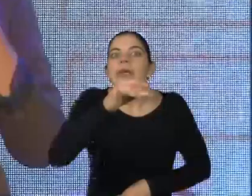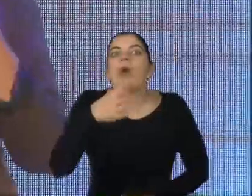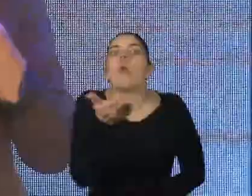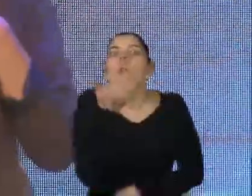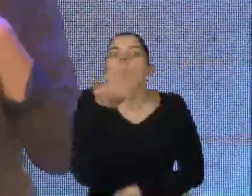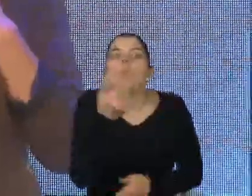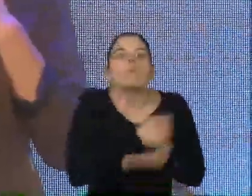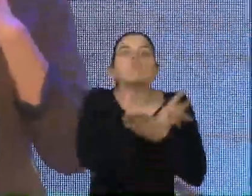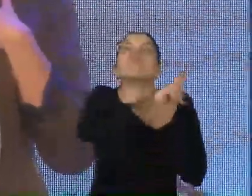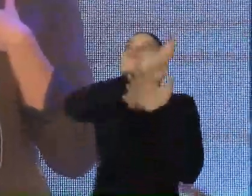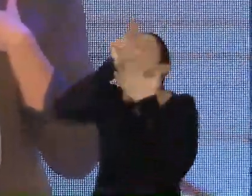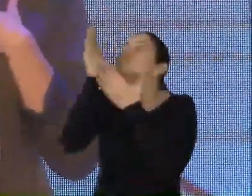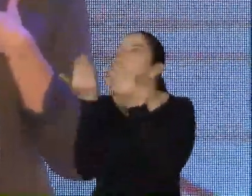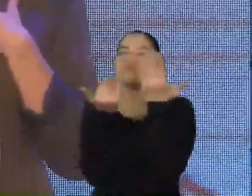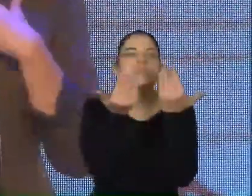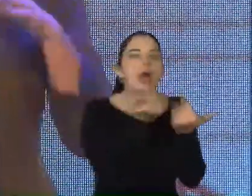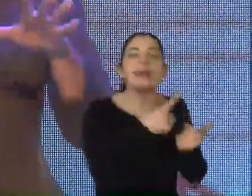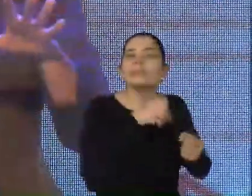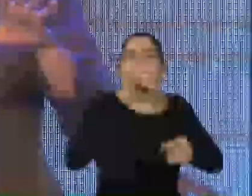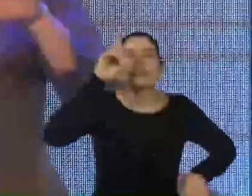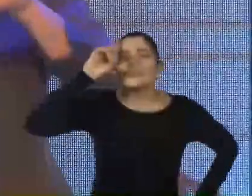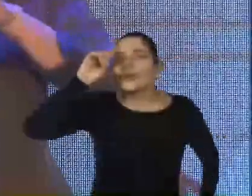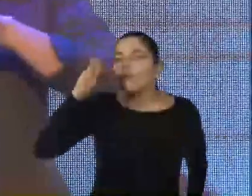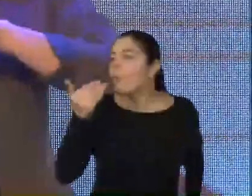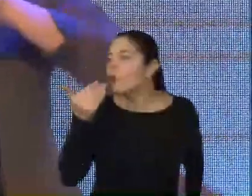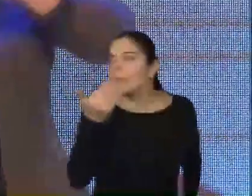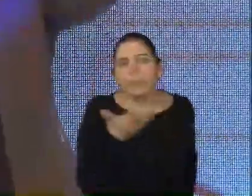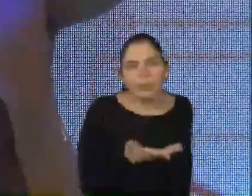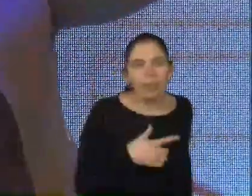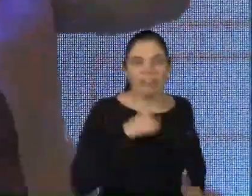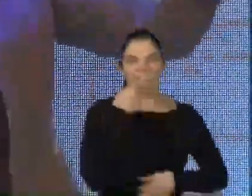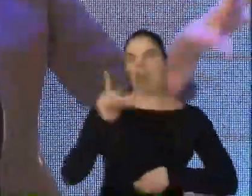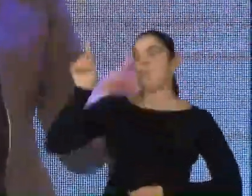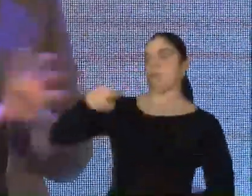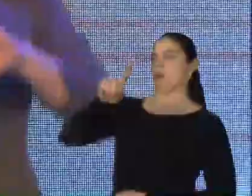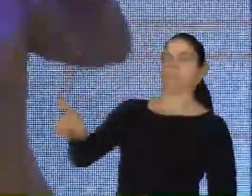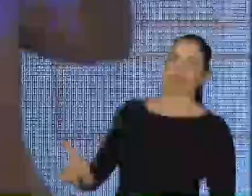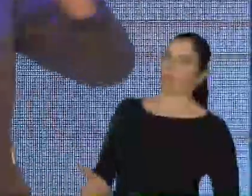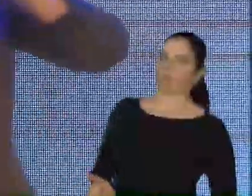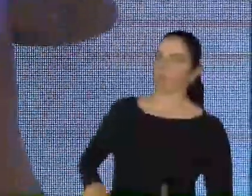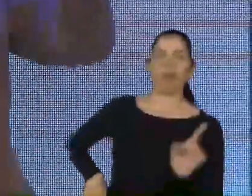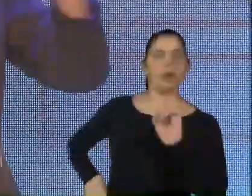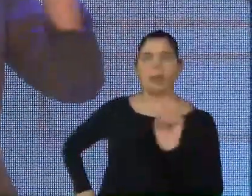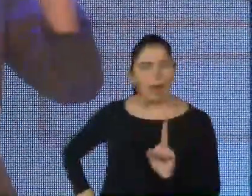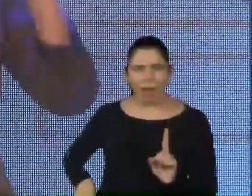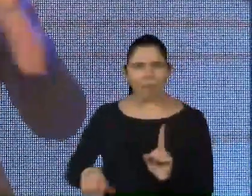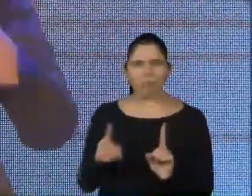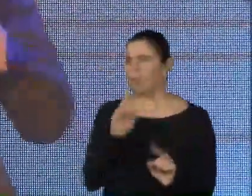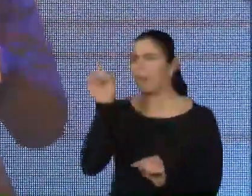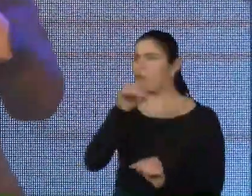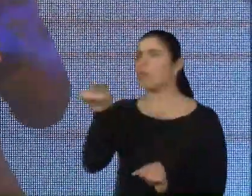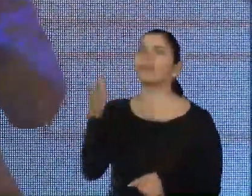Isso que eu estou falando assim é na rotina, tá, gente? Não significa que a gente está proibido de comer algumas coisas assim